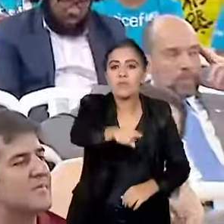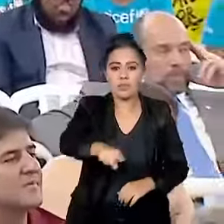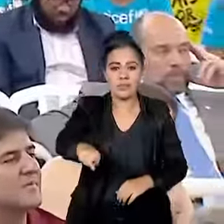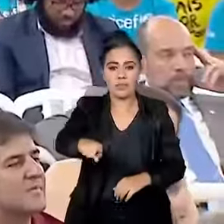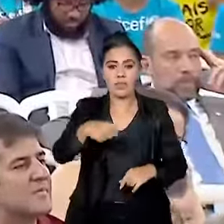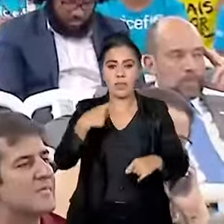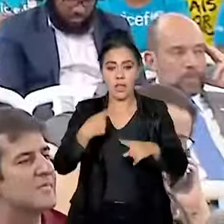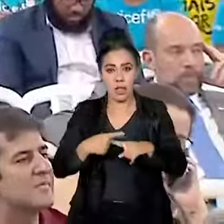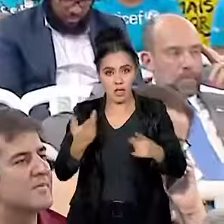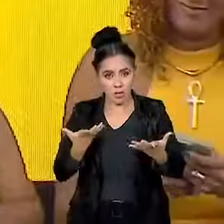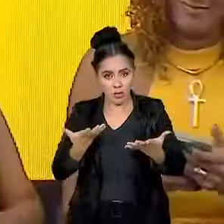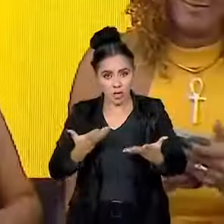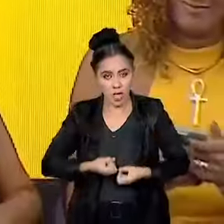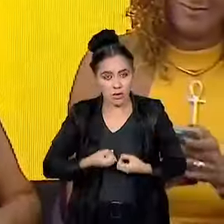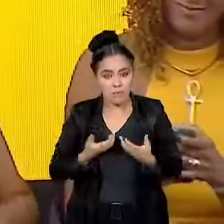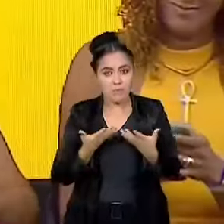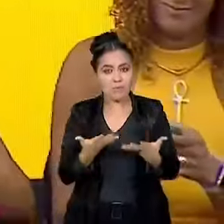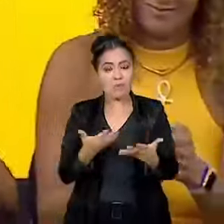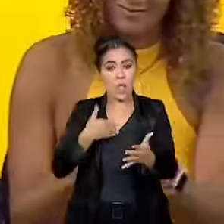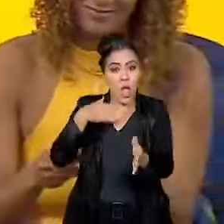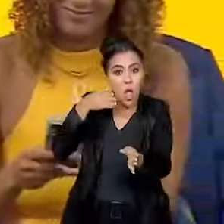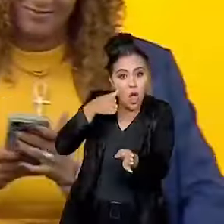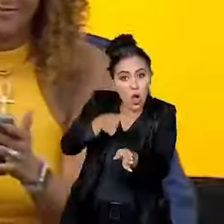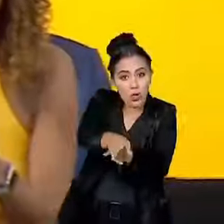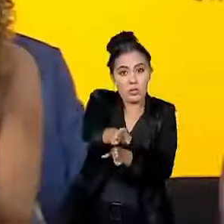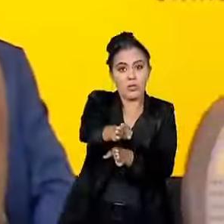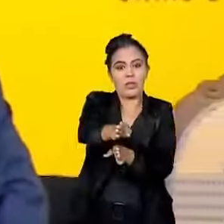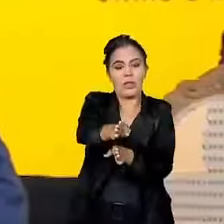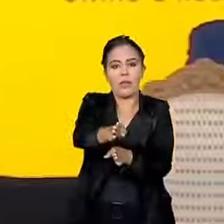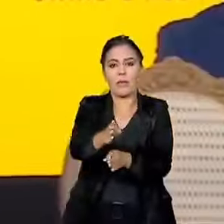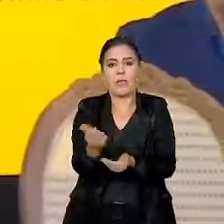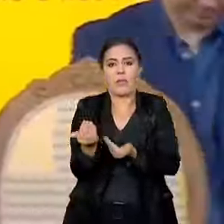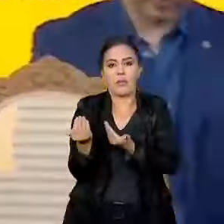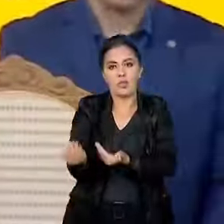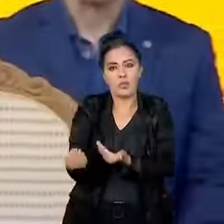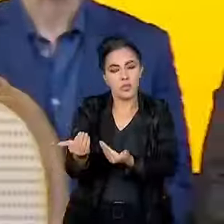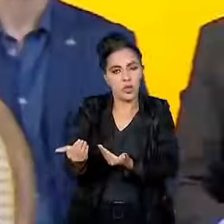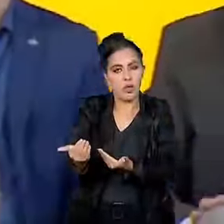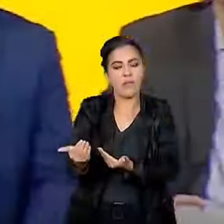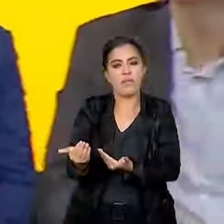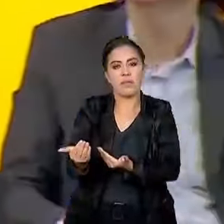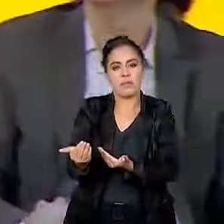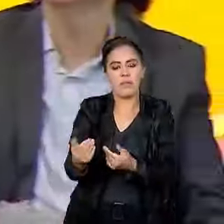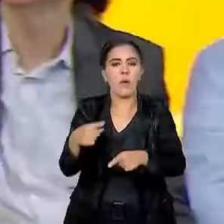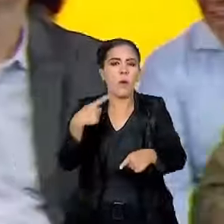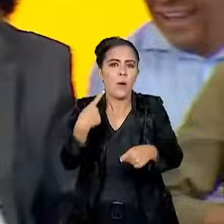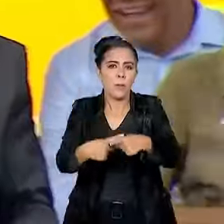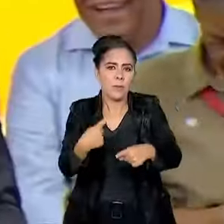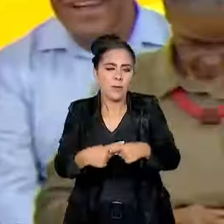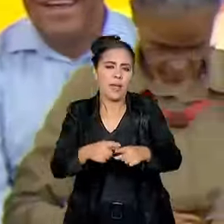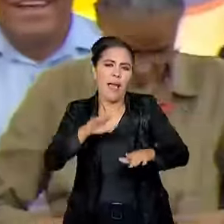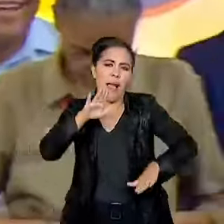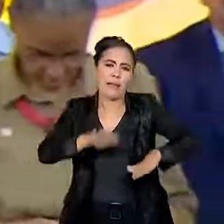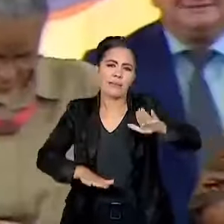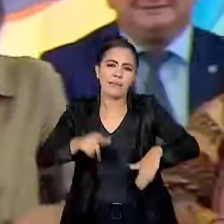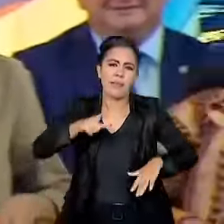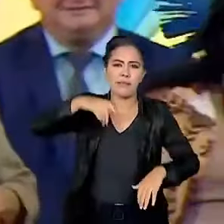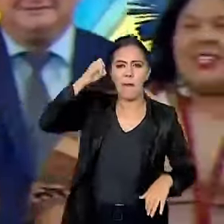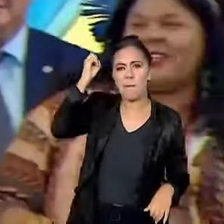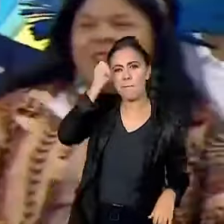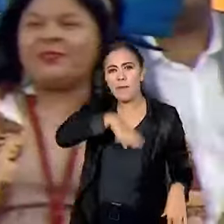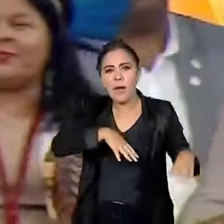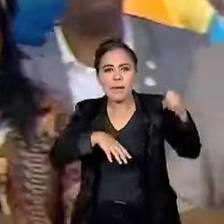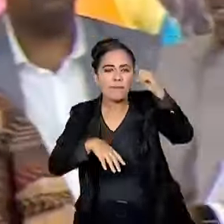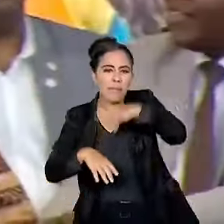queria terminar dando um conselho à juventude, que muitas vezes é rebelde,